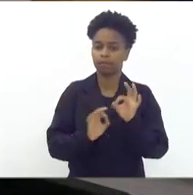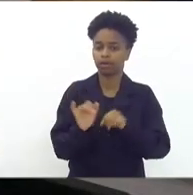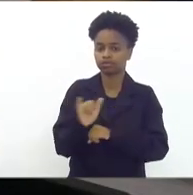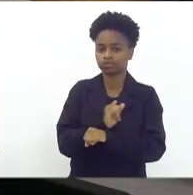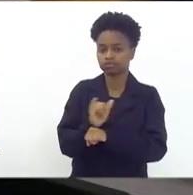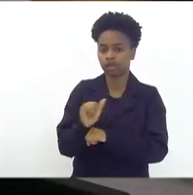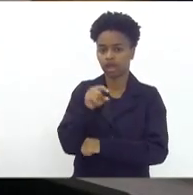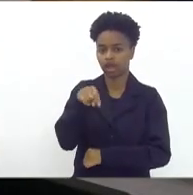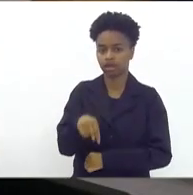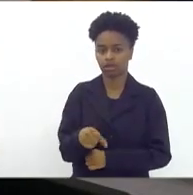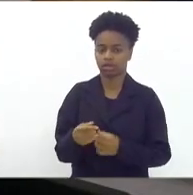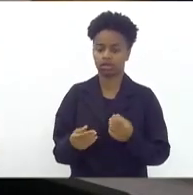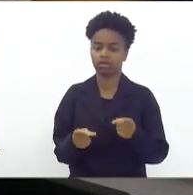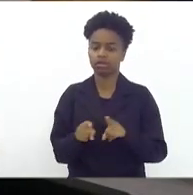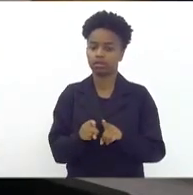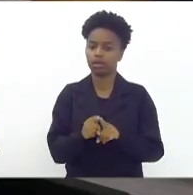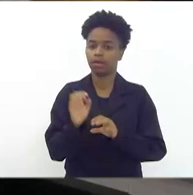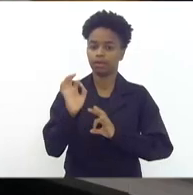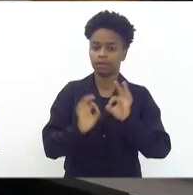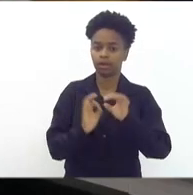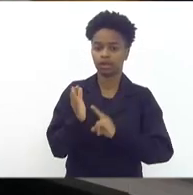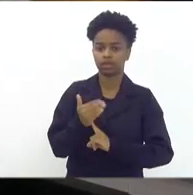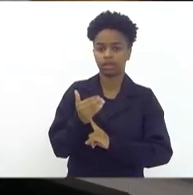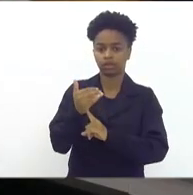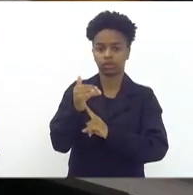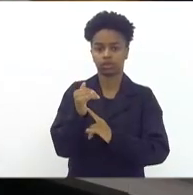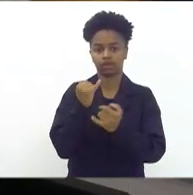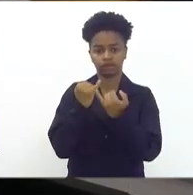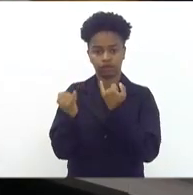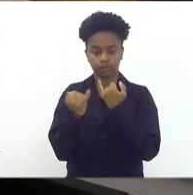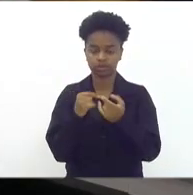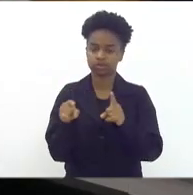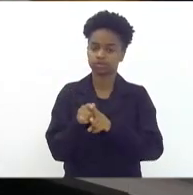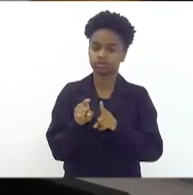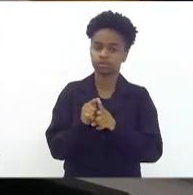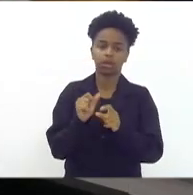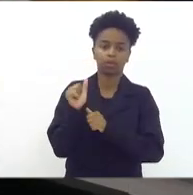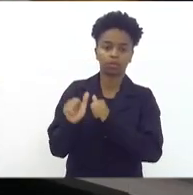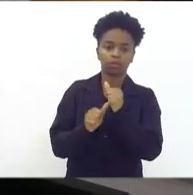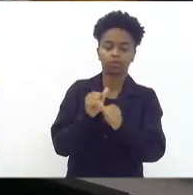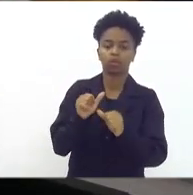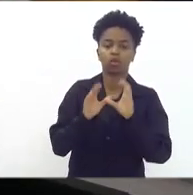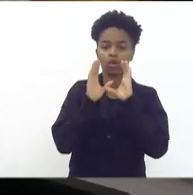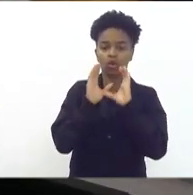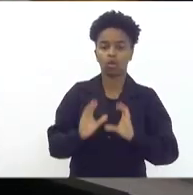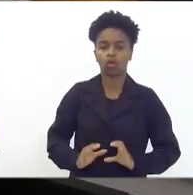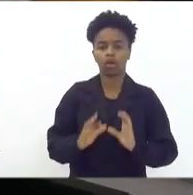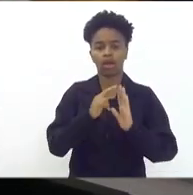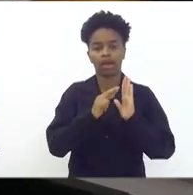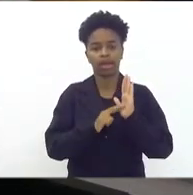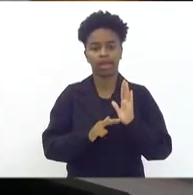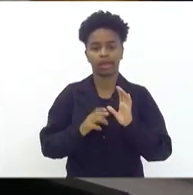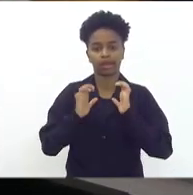da agência plano de Tecnologia da Informação atualizamos código de ética e a gente tem aí é em andamento